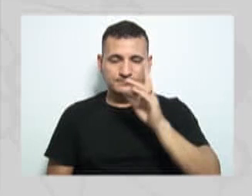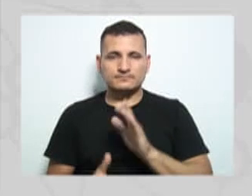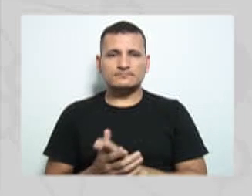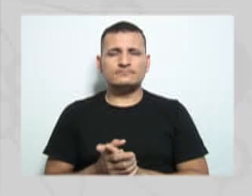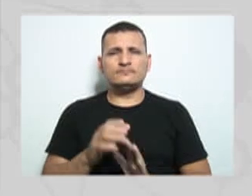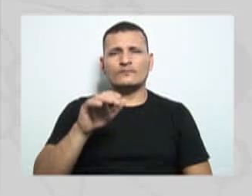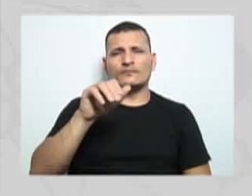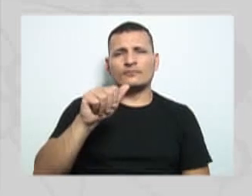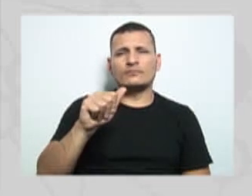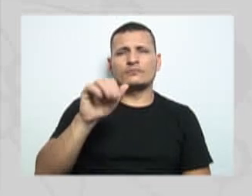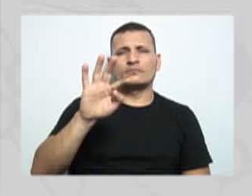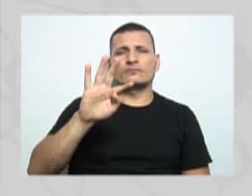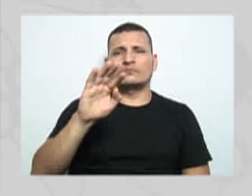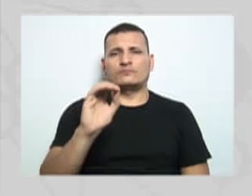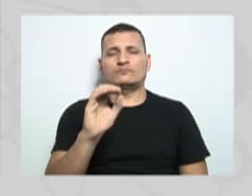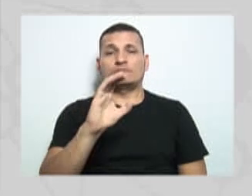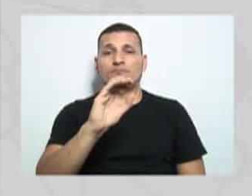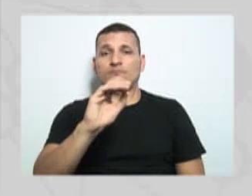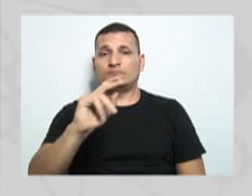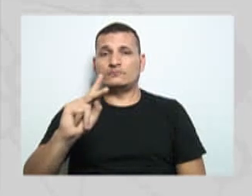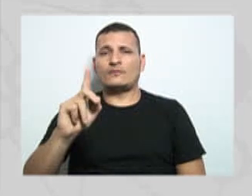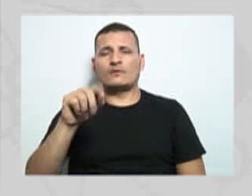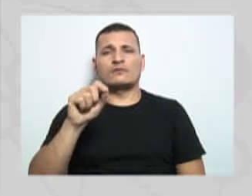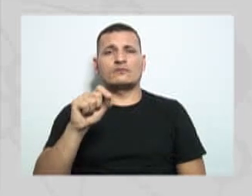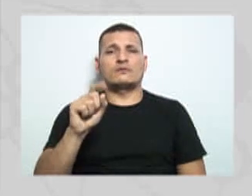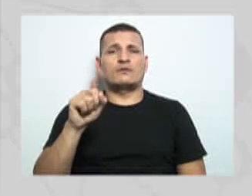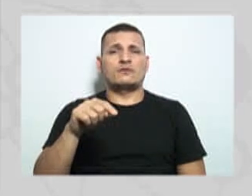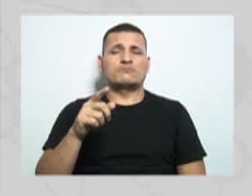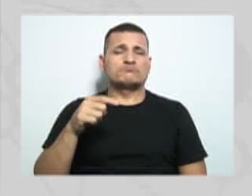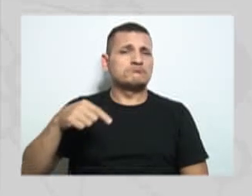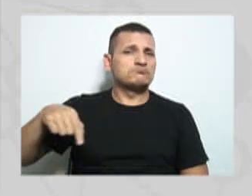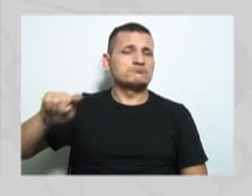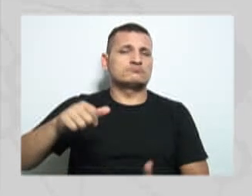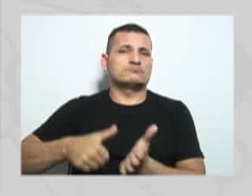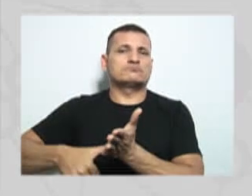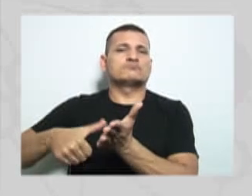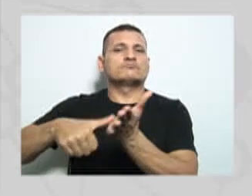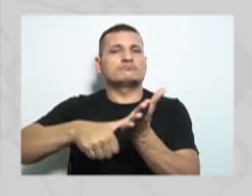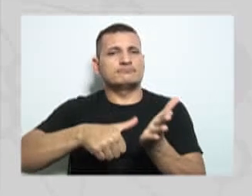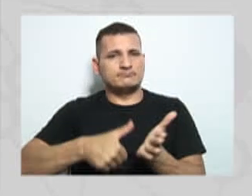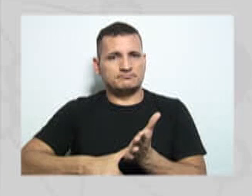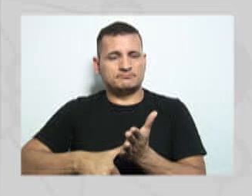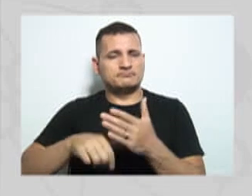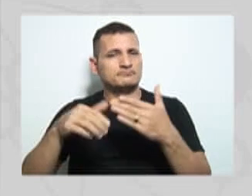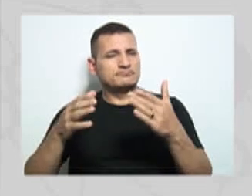aqueles atos realizados pelos cooperados. Então, vamos lá. Montou-se uma